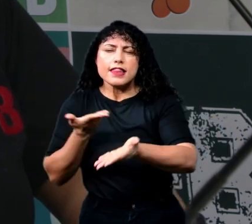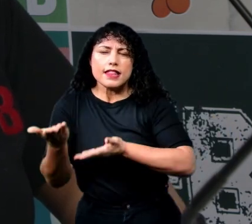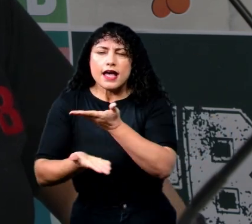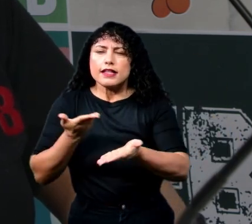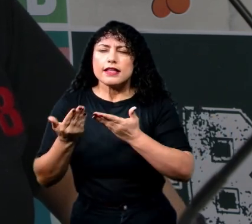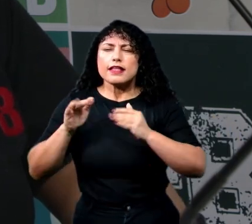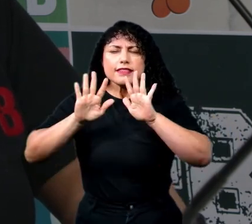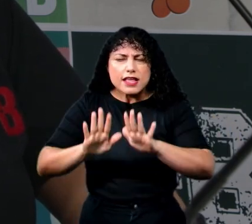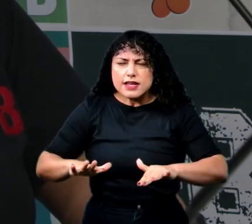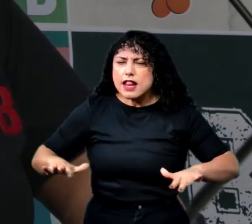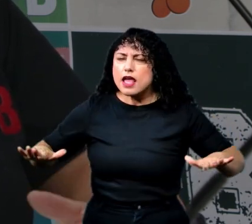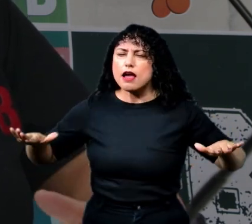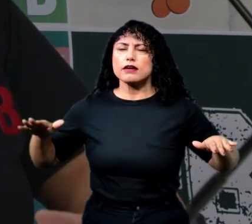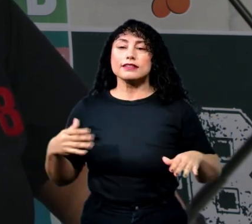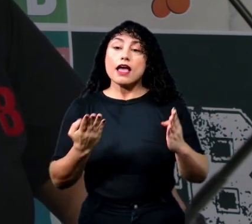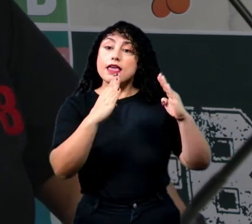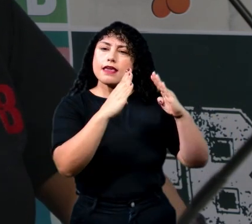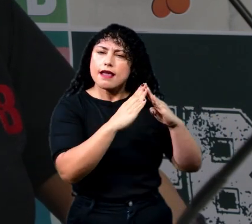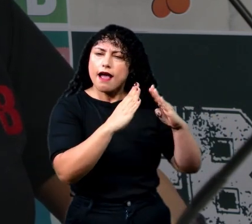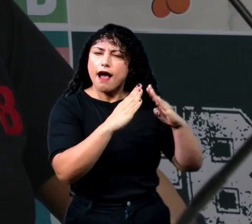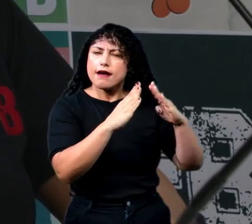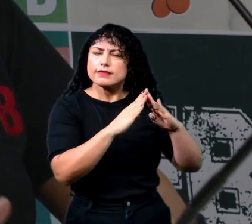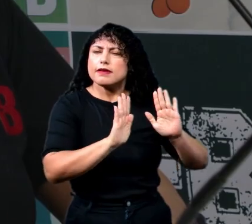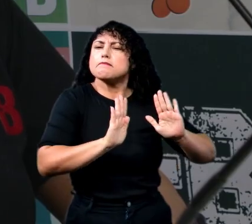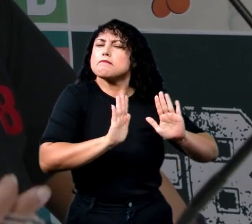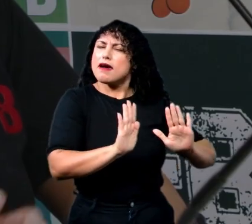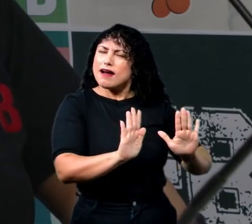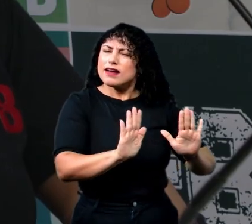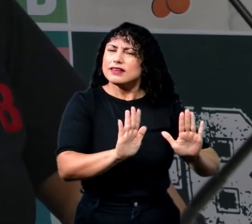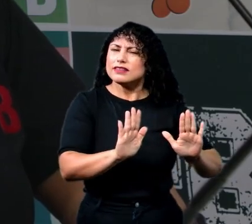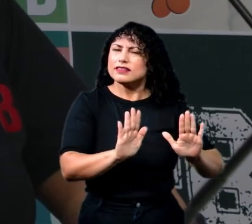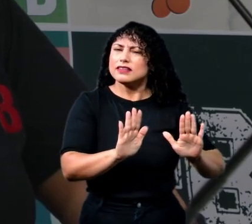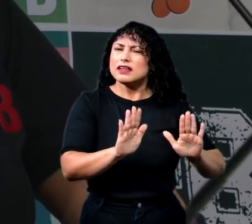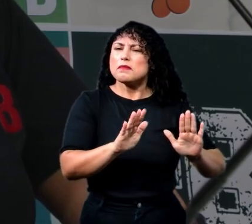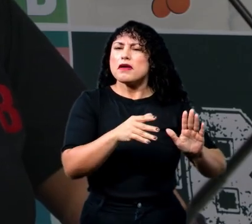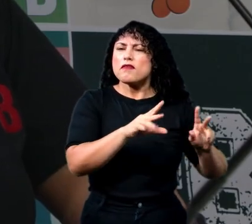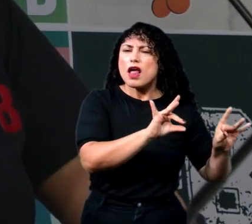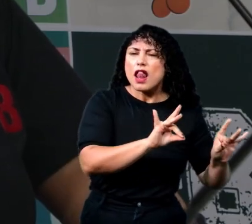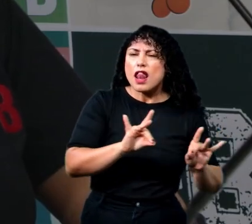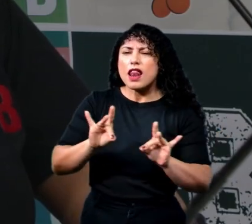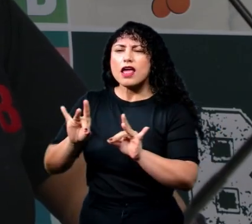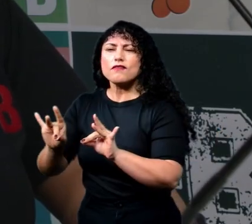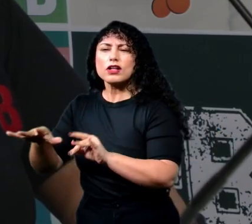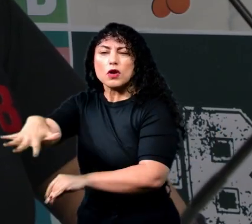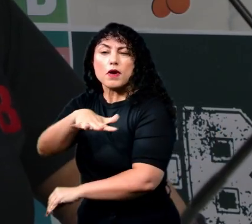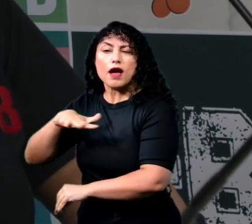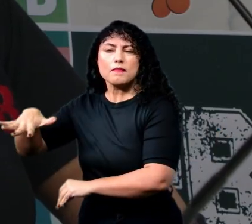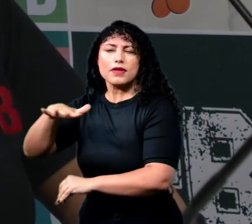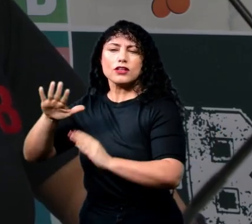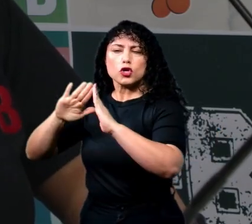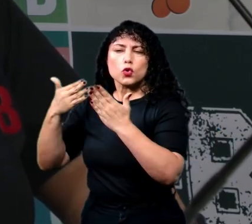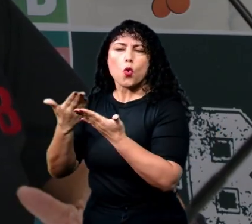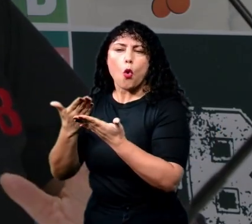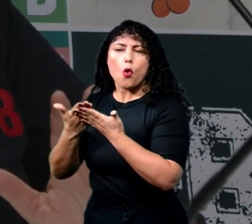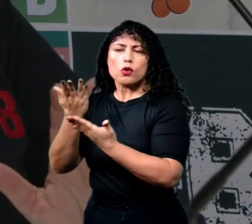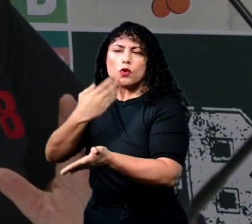da infância, né? Em casa. Mas muito ele foi levado para apenas o ambiente escolar. E aí,